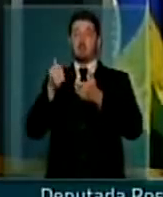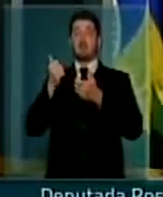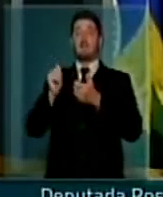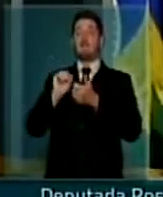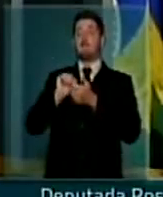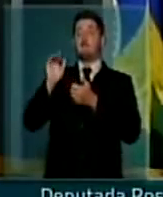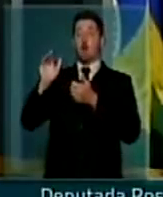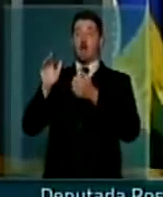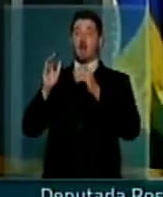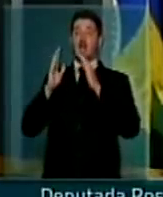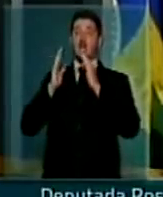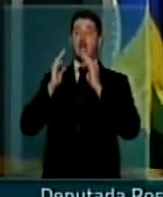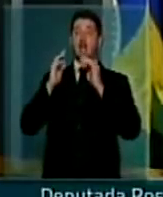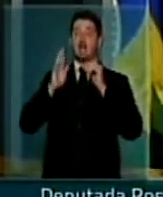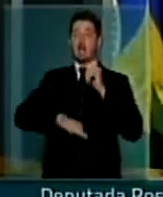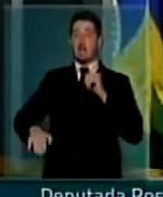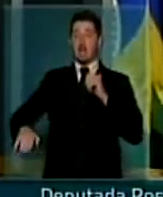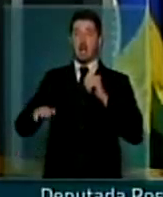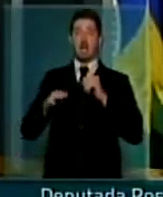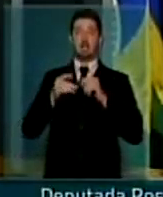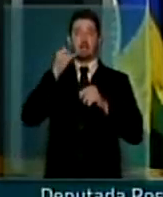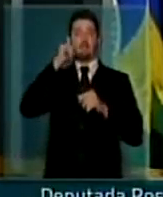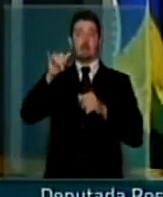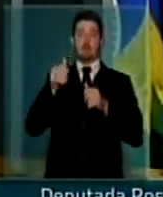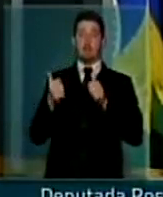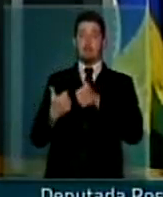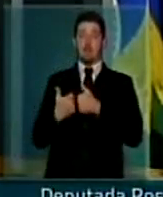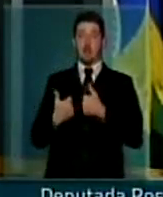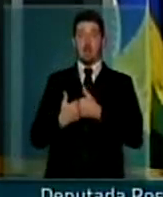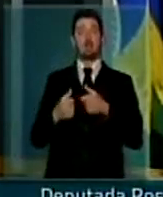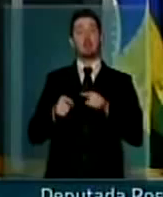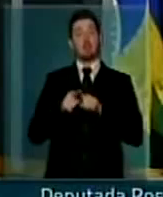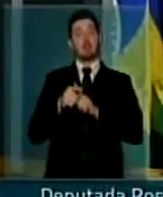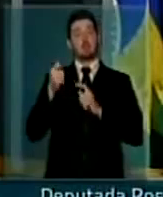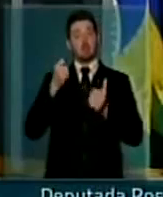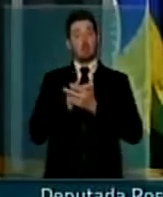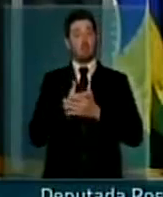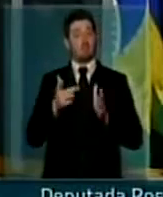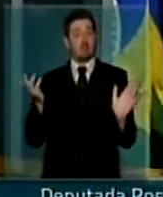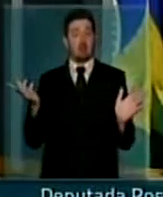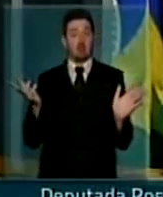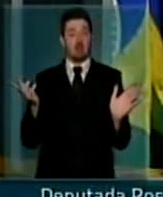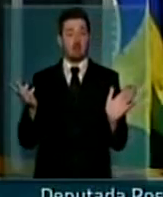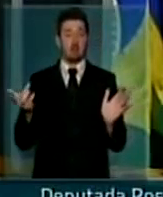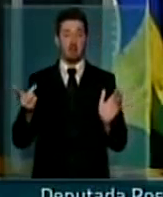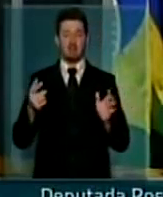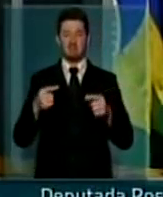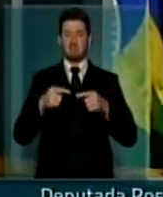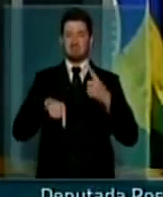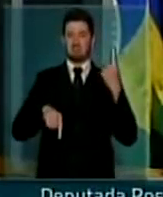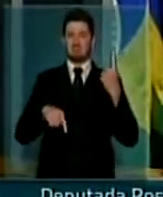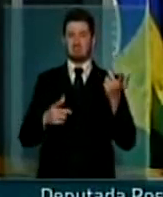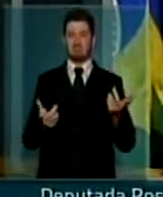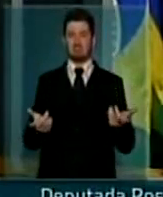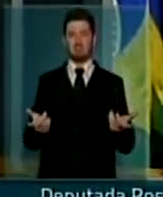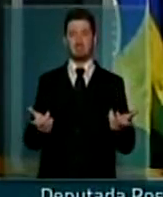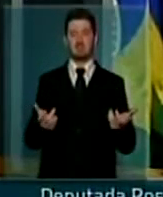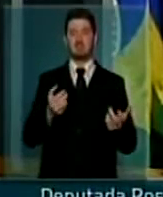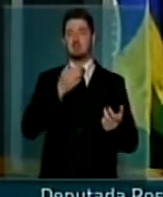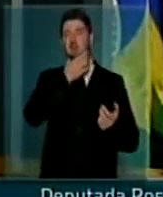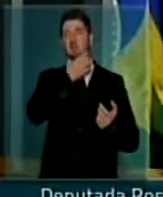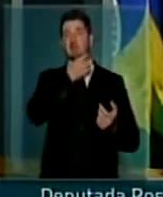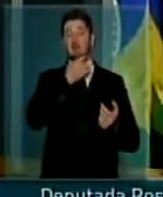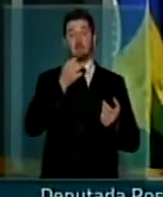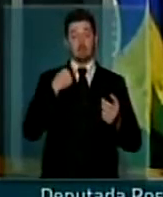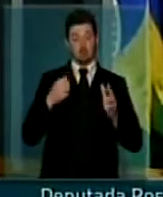mantido fora do alcance das crianças e venda sob prescrição médica. Há uma incoerência. E eu acabo